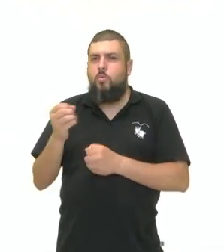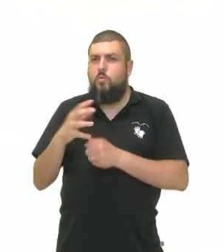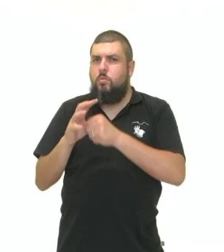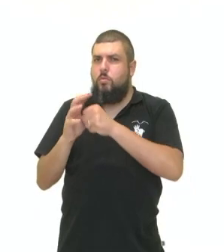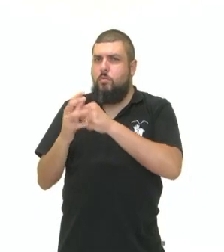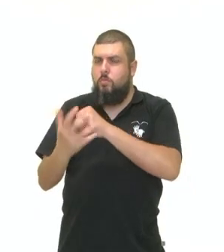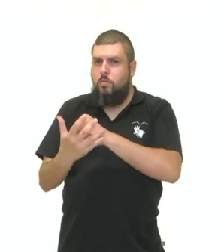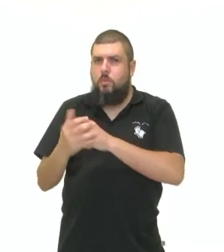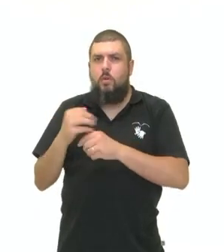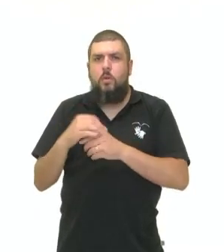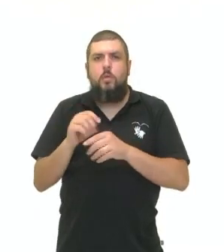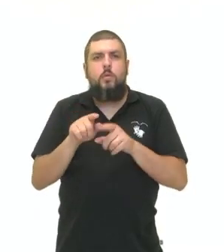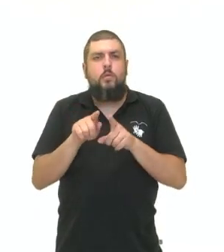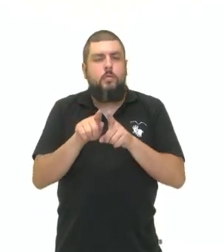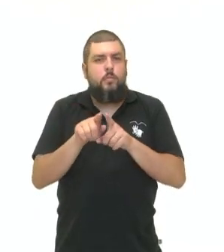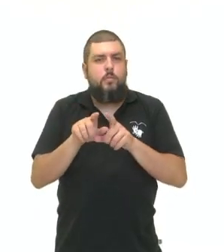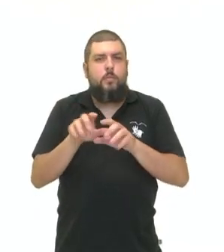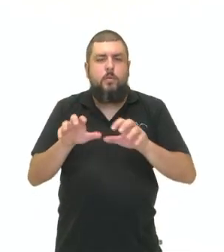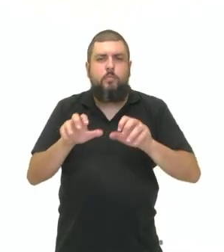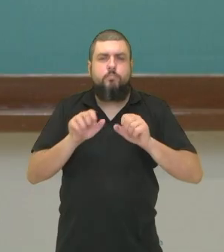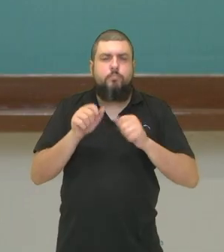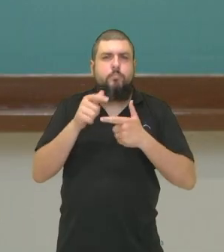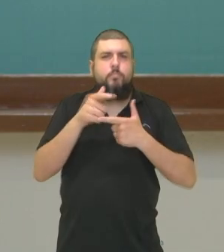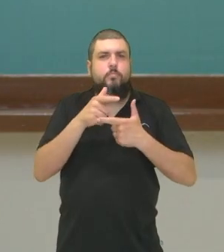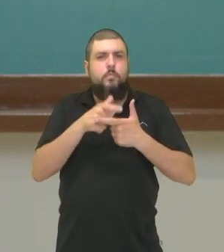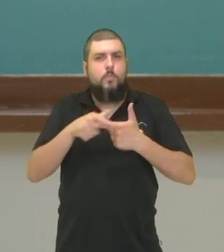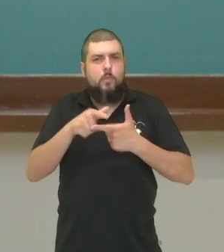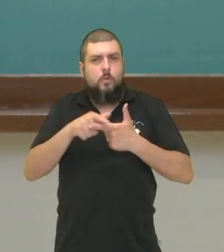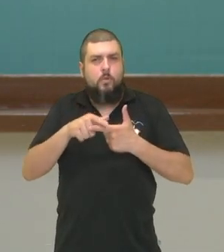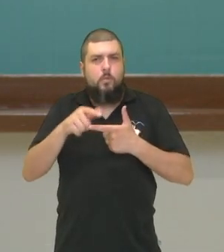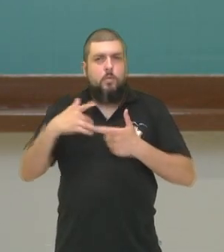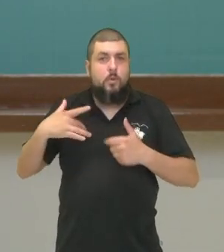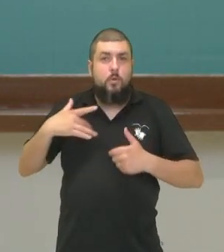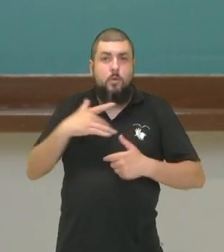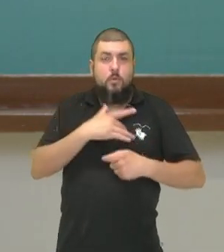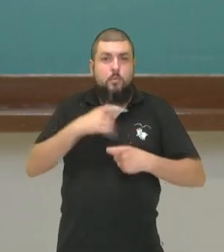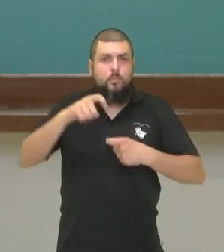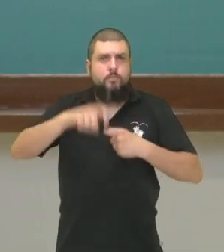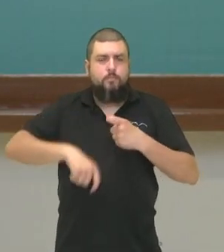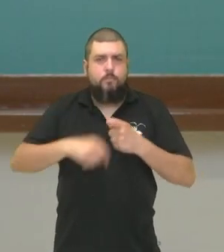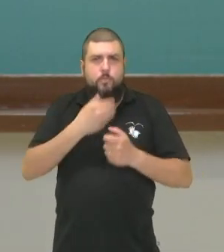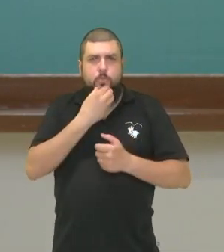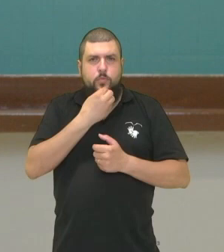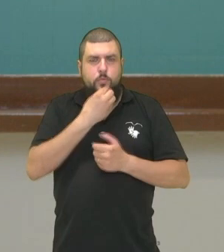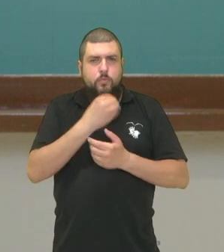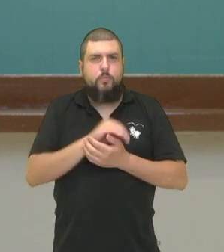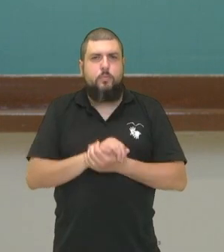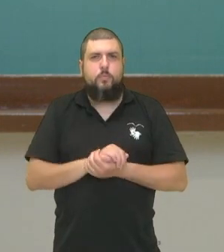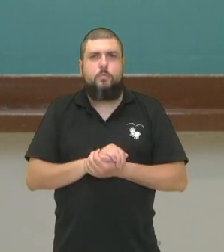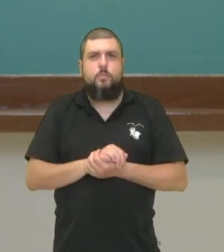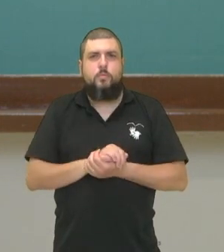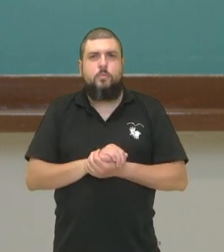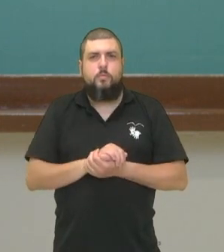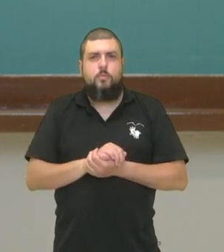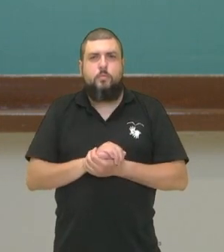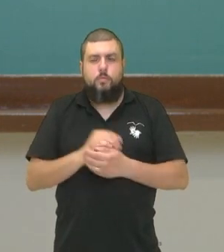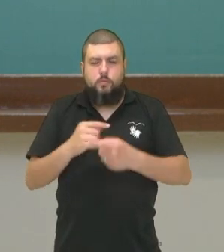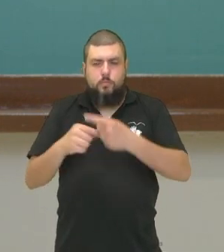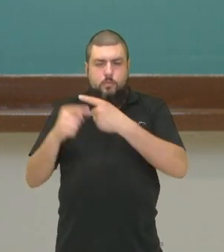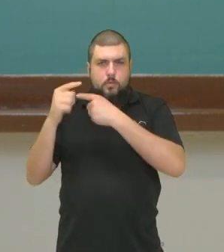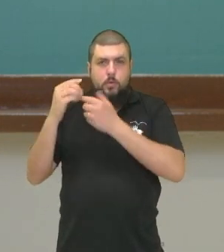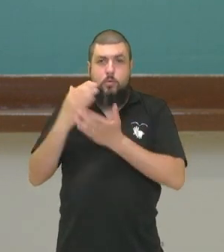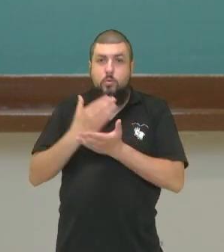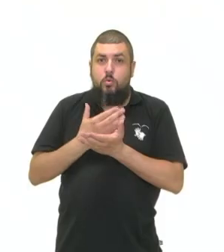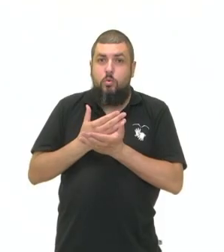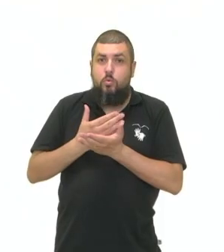tornou prejudicial à saúde reprodutiva masculina. Desde o começo da pandemia, os médicos